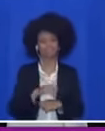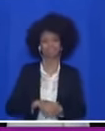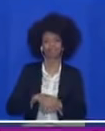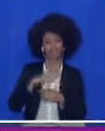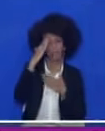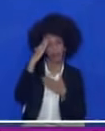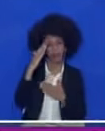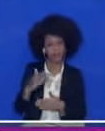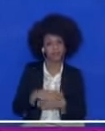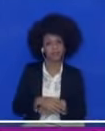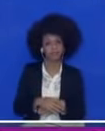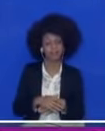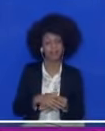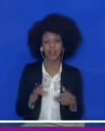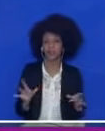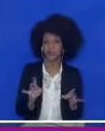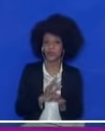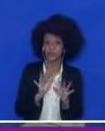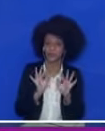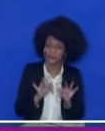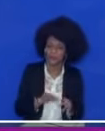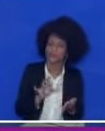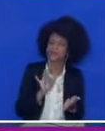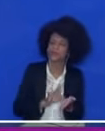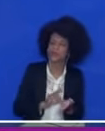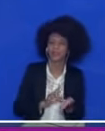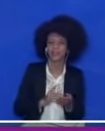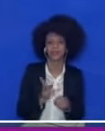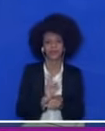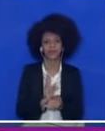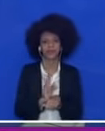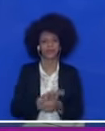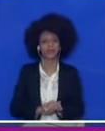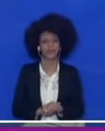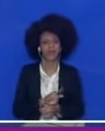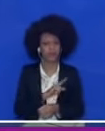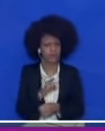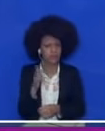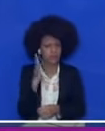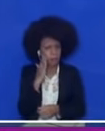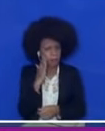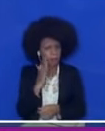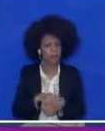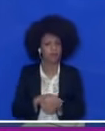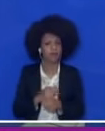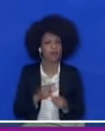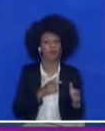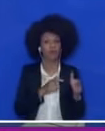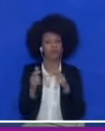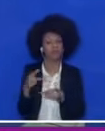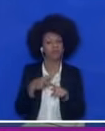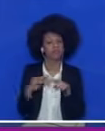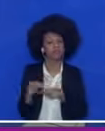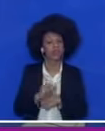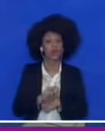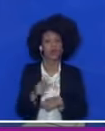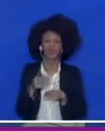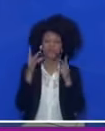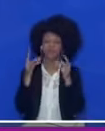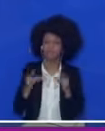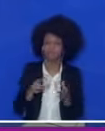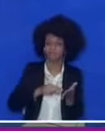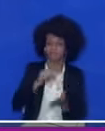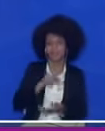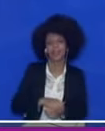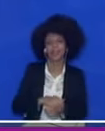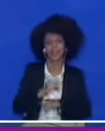confirmo. Muito obrigada. Sorteio realizado e validado pelas nossas auditoras. Daqui a pouco você pode acompanhar todos os detalhes deste